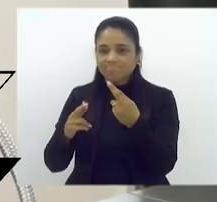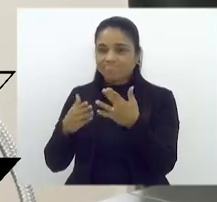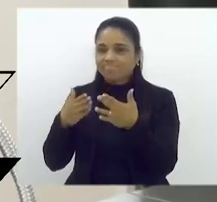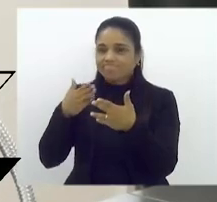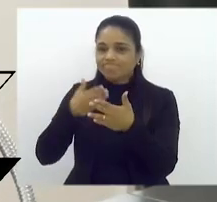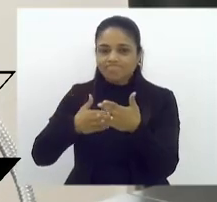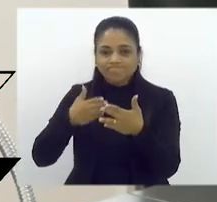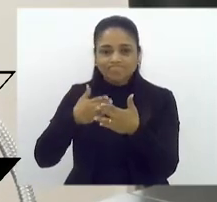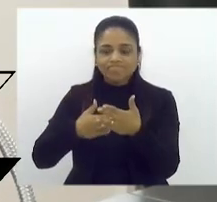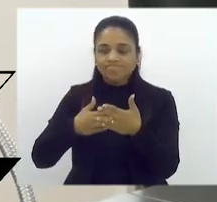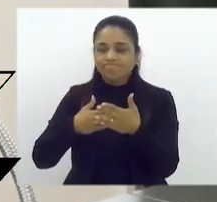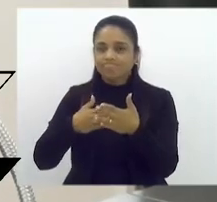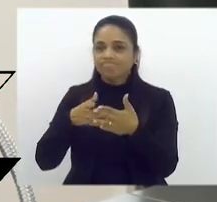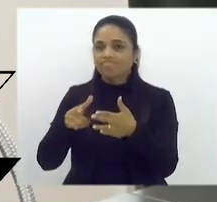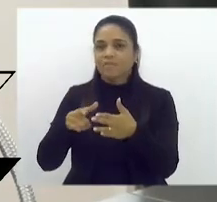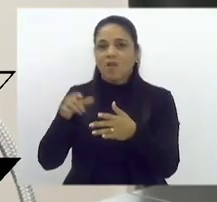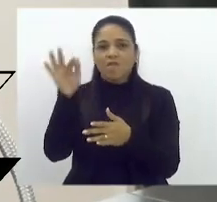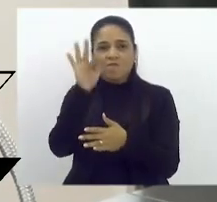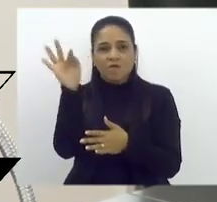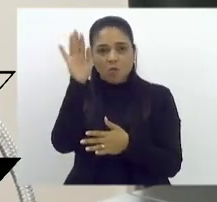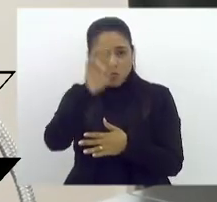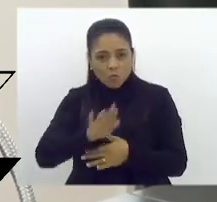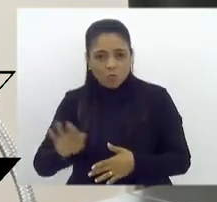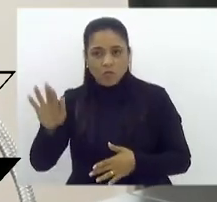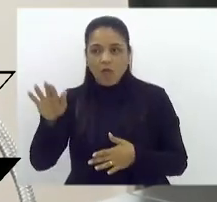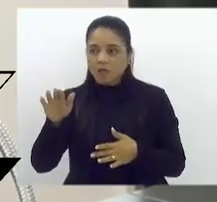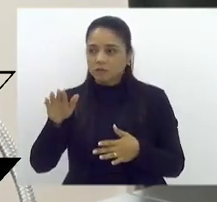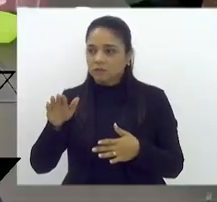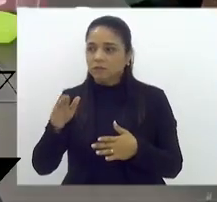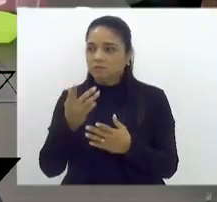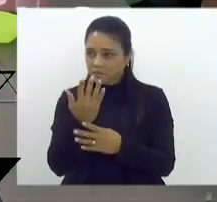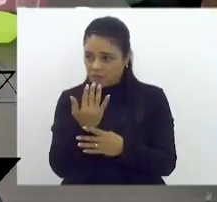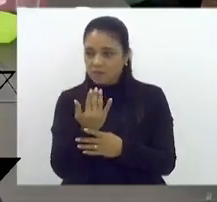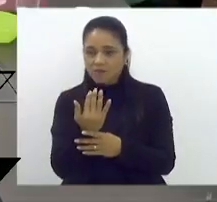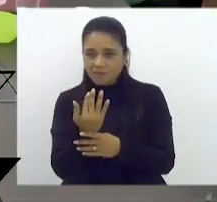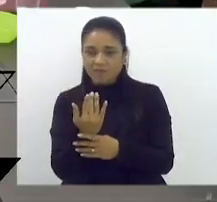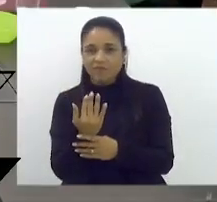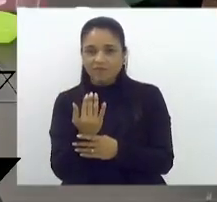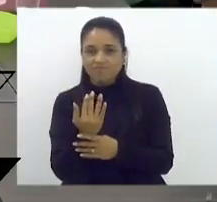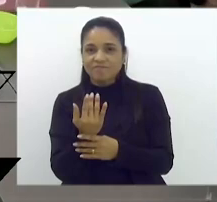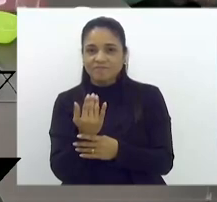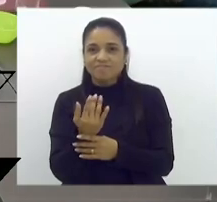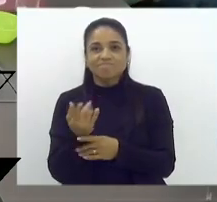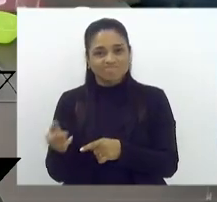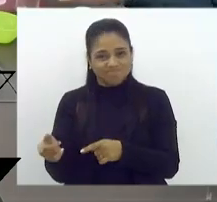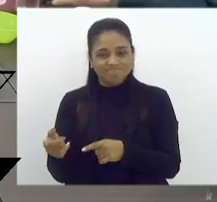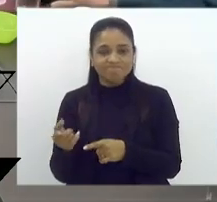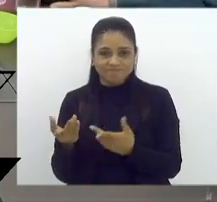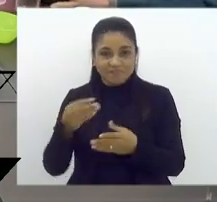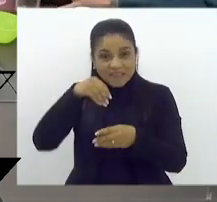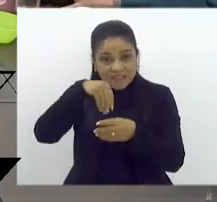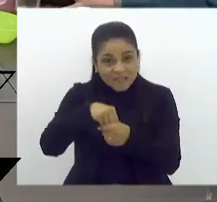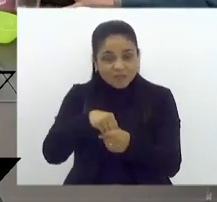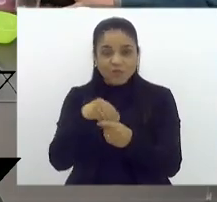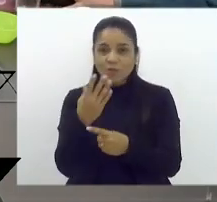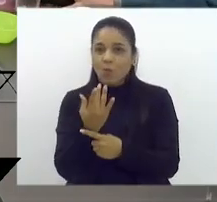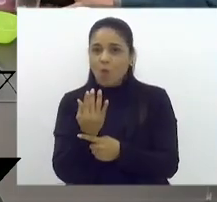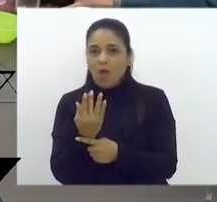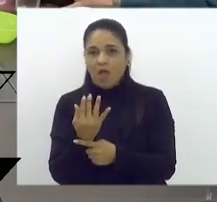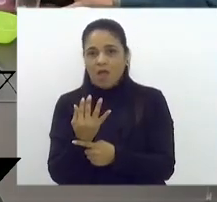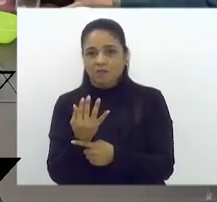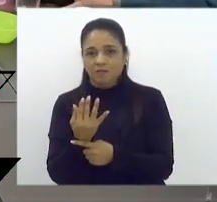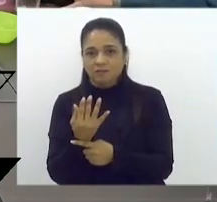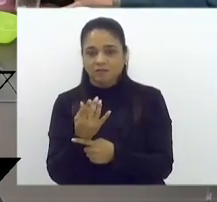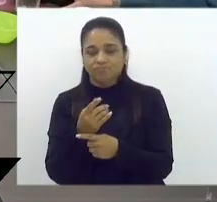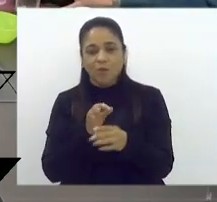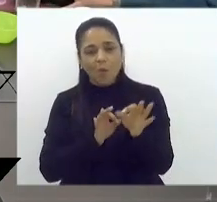tipo de alteração. Não, é uma unidade. É uma unidade. O imaterial é melhor. Deputado Flávio Serafini. É uma unidade que tem